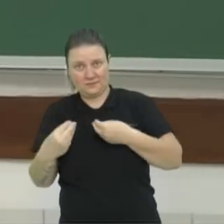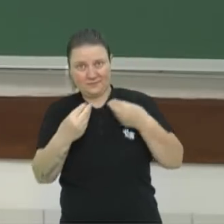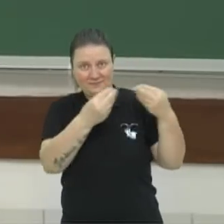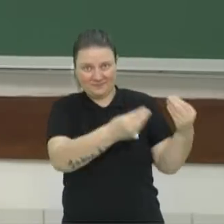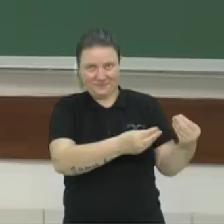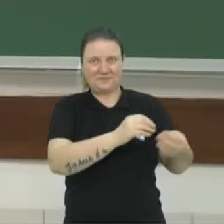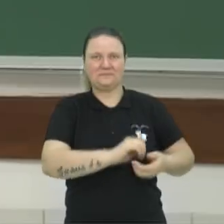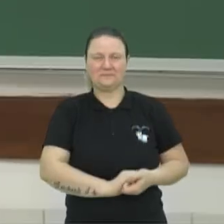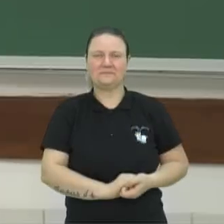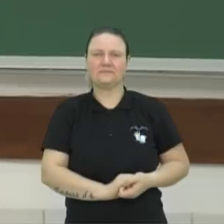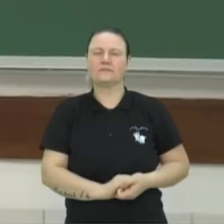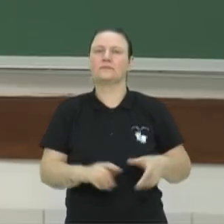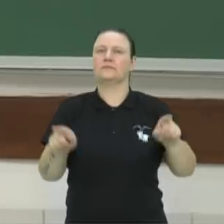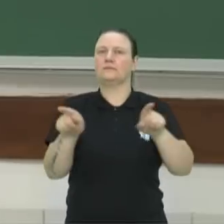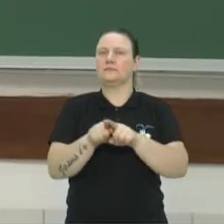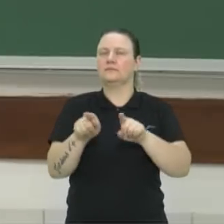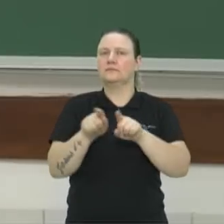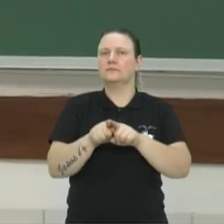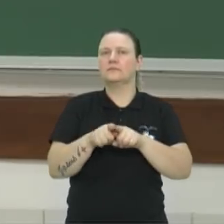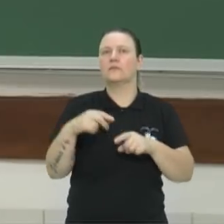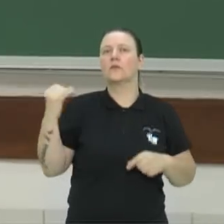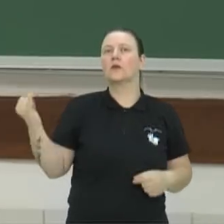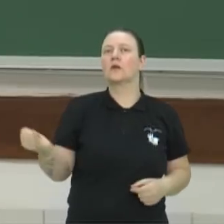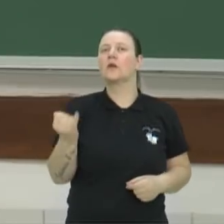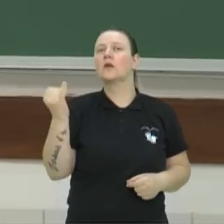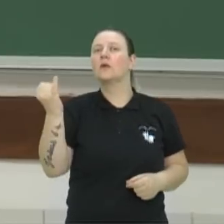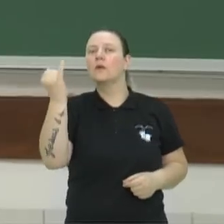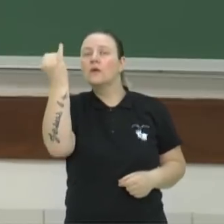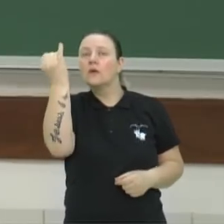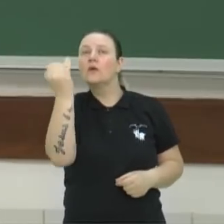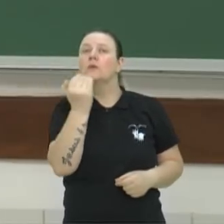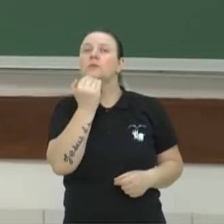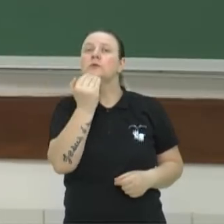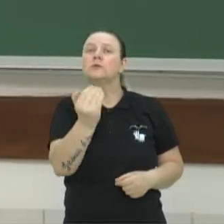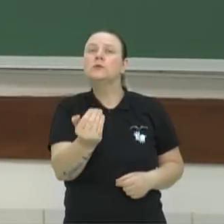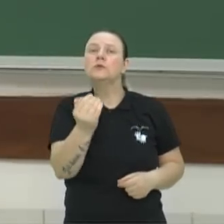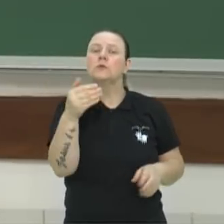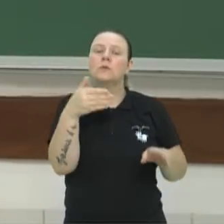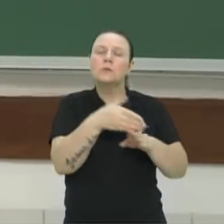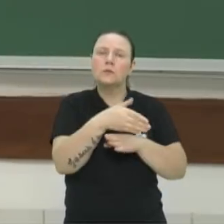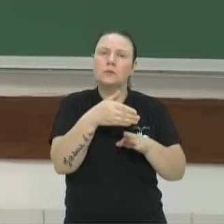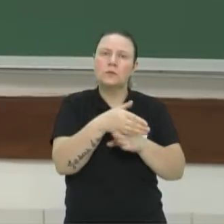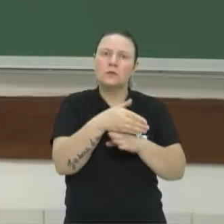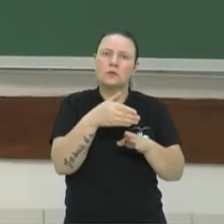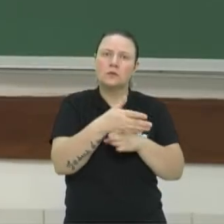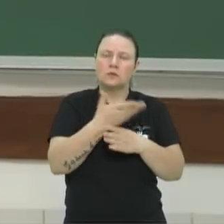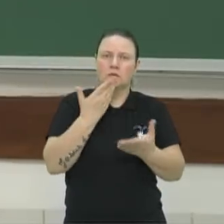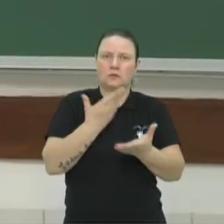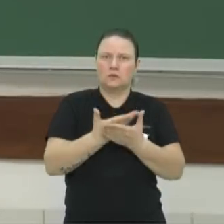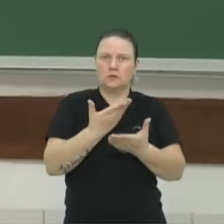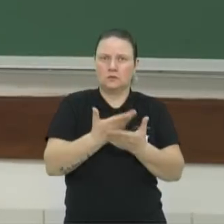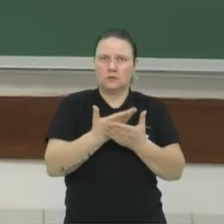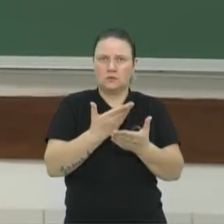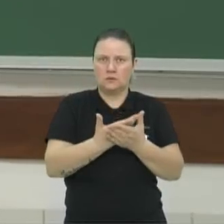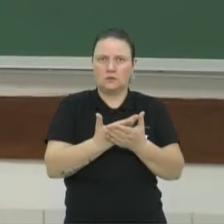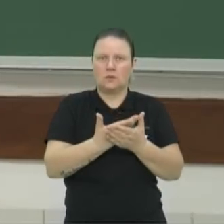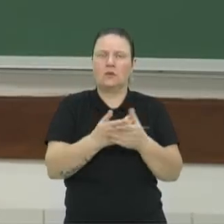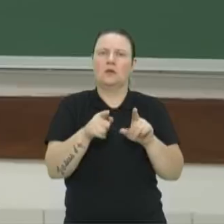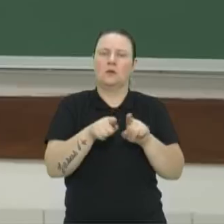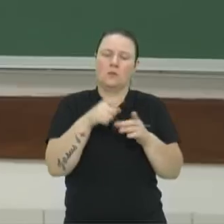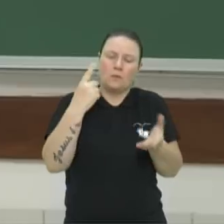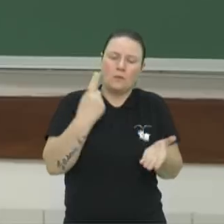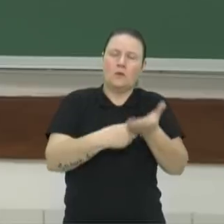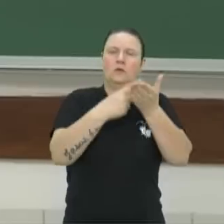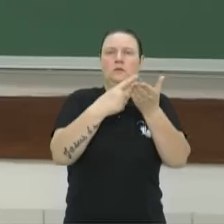E um recadinho bem importante também, eu gostaria de solicitar para que você participe, das aulas promovidas